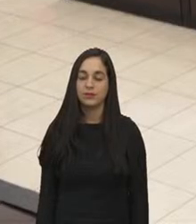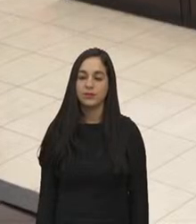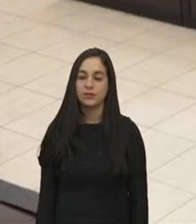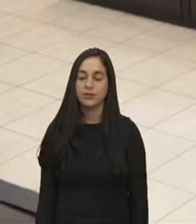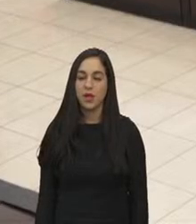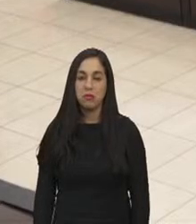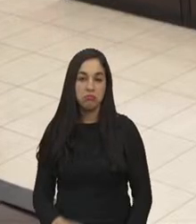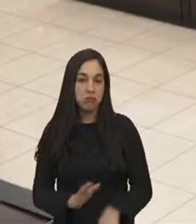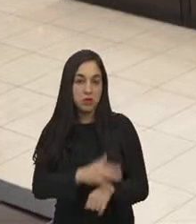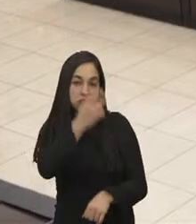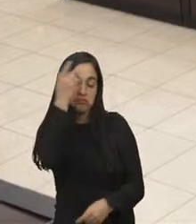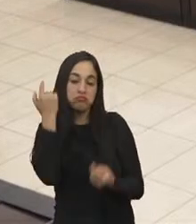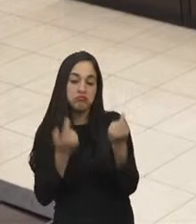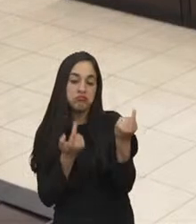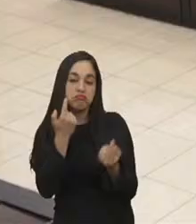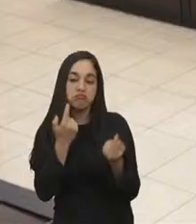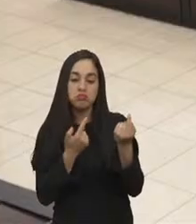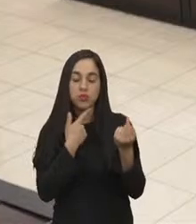Mais alguém quer falar?